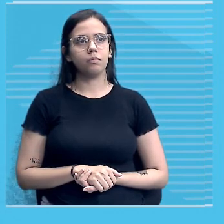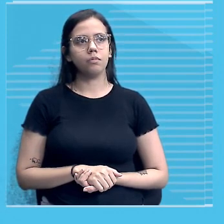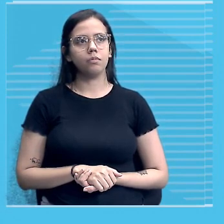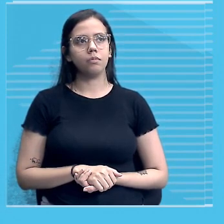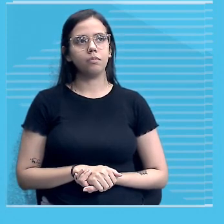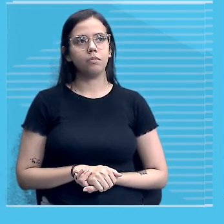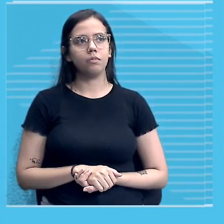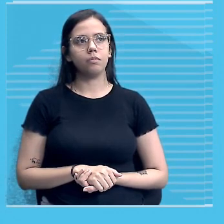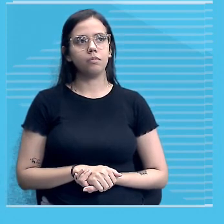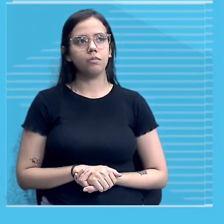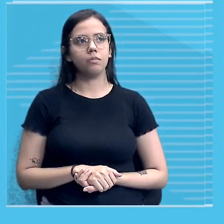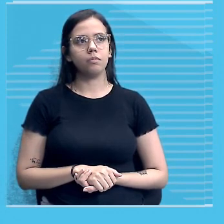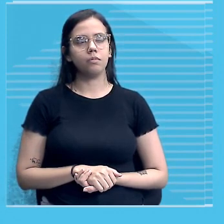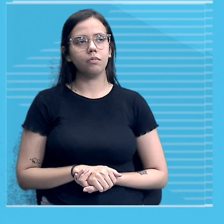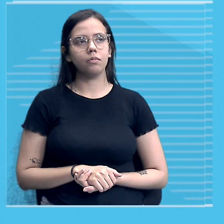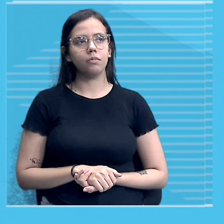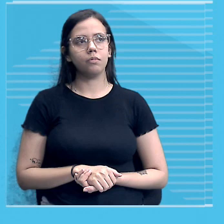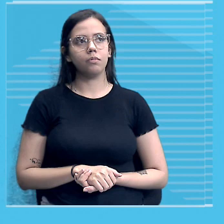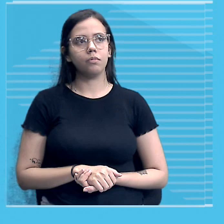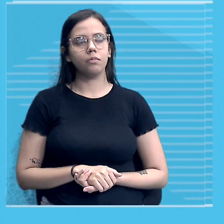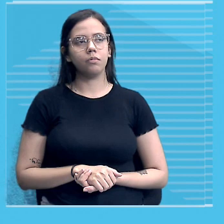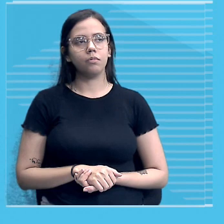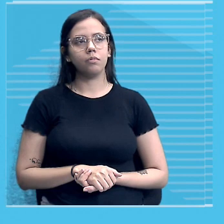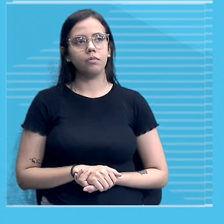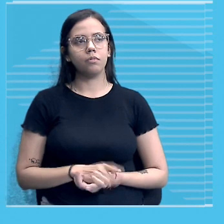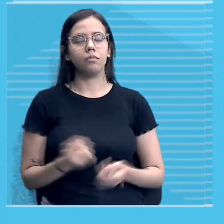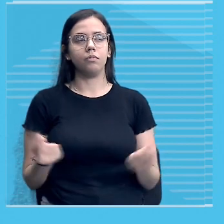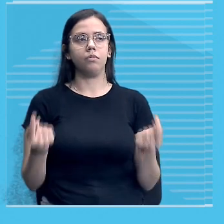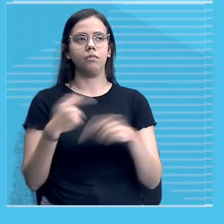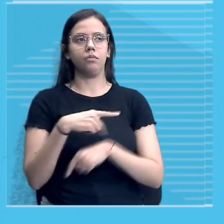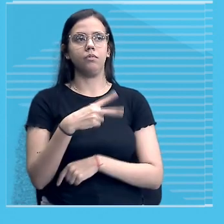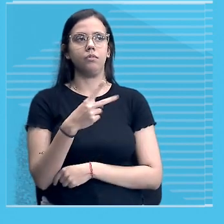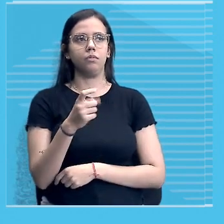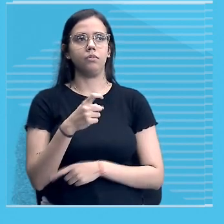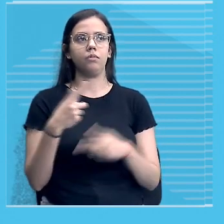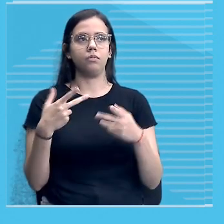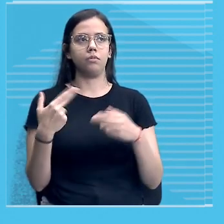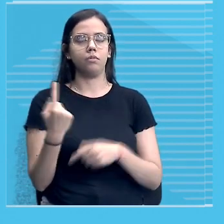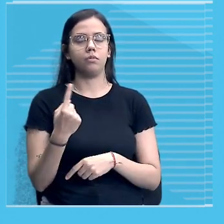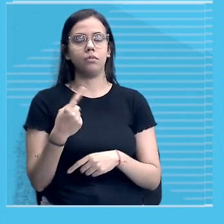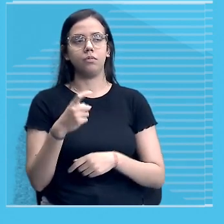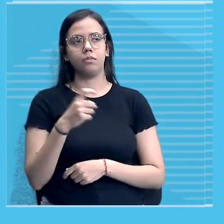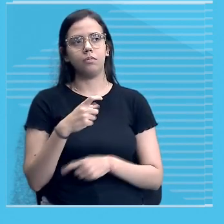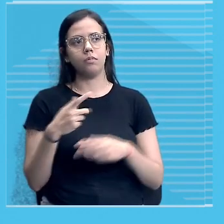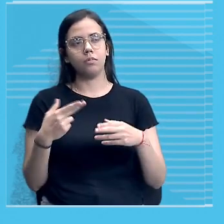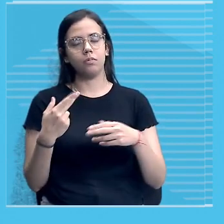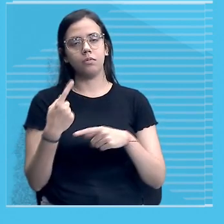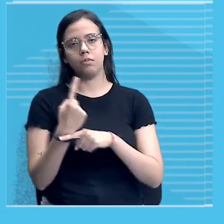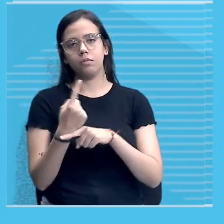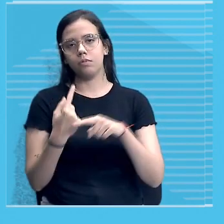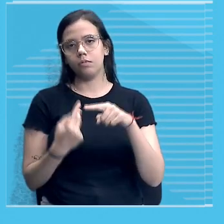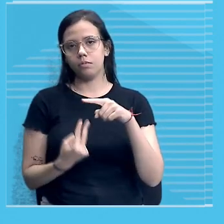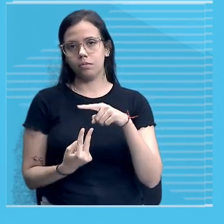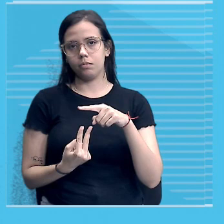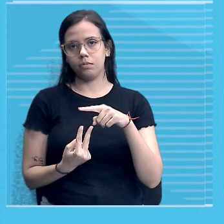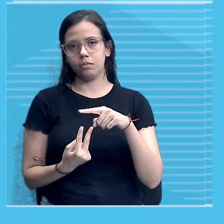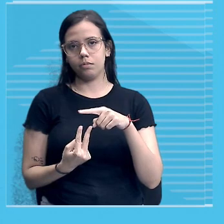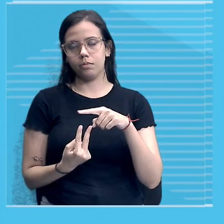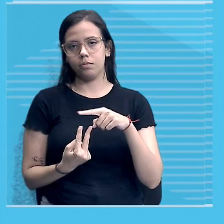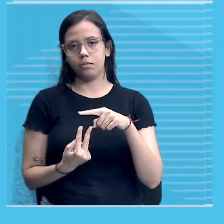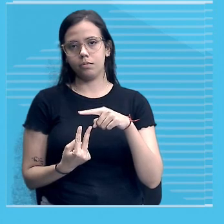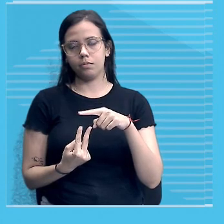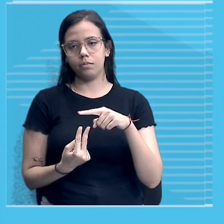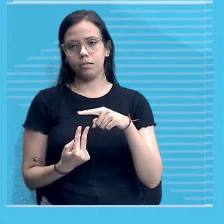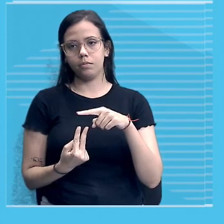então x = 1 sobre 2 é isso olha aí ó x = 1 sobre